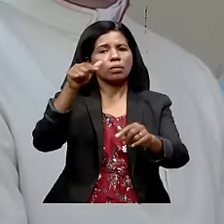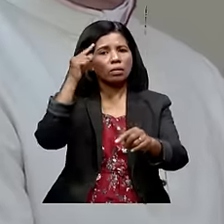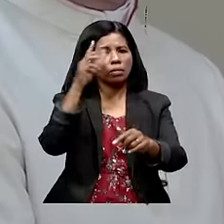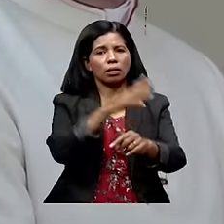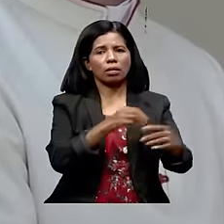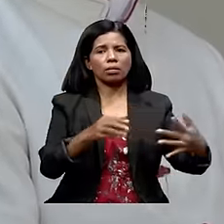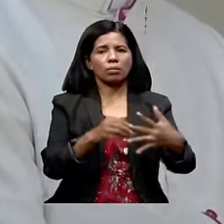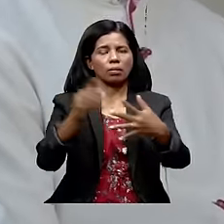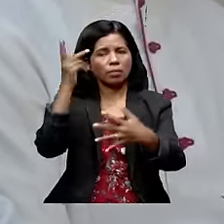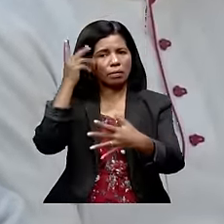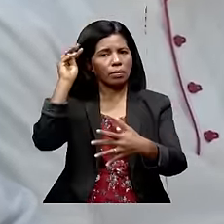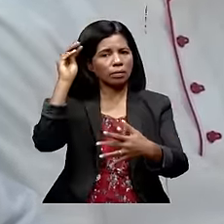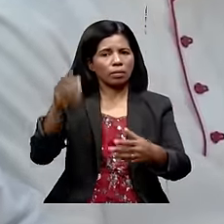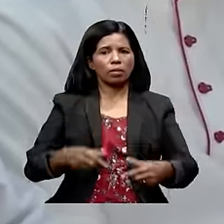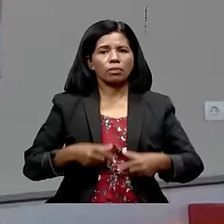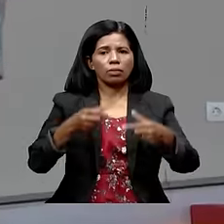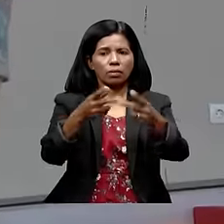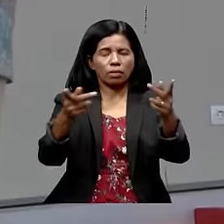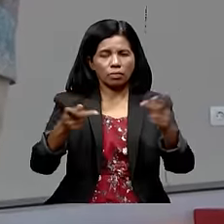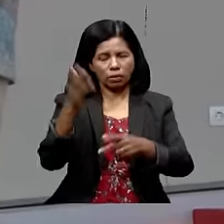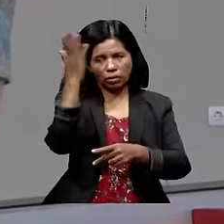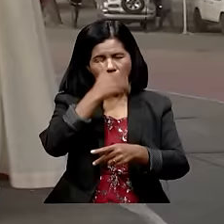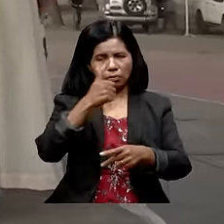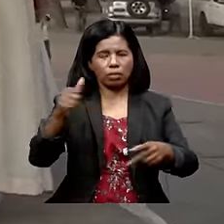liu primeiro ministro nebe oferece fatin furakne